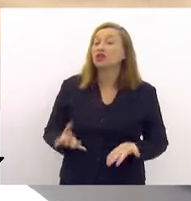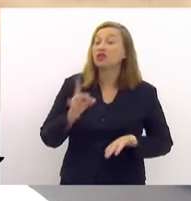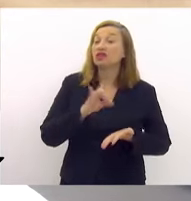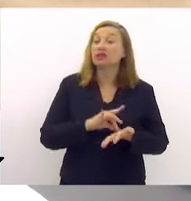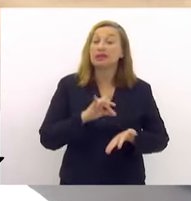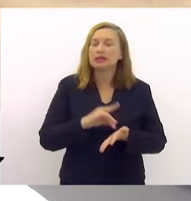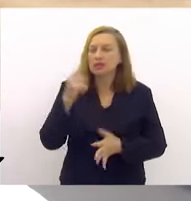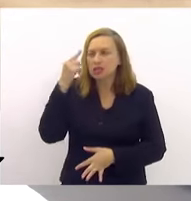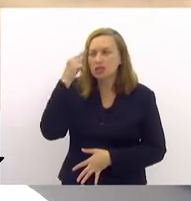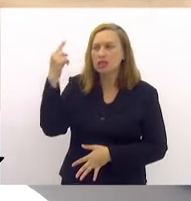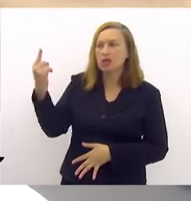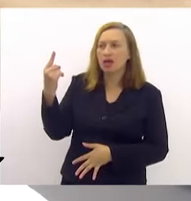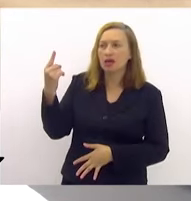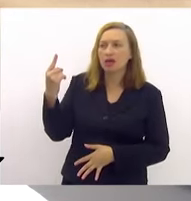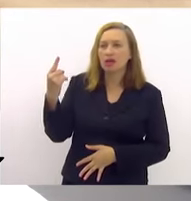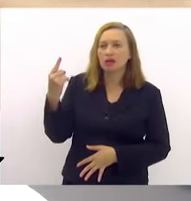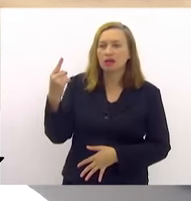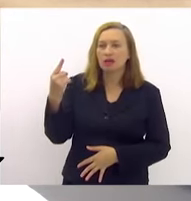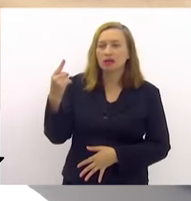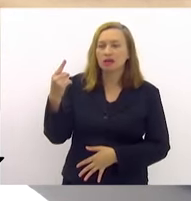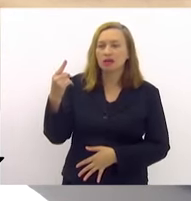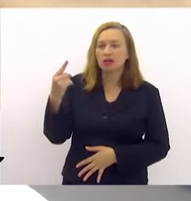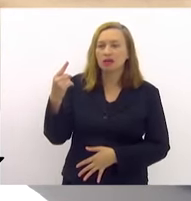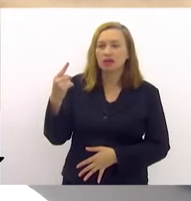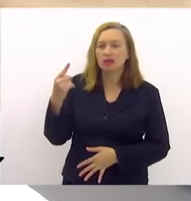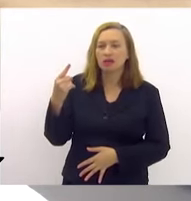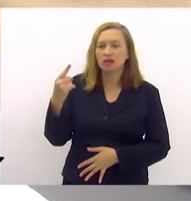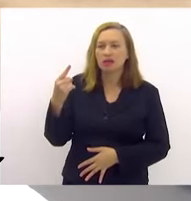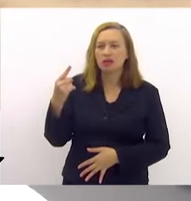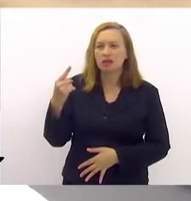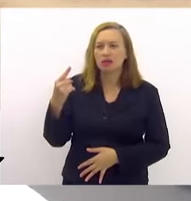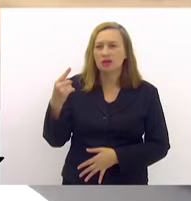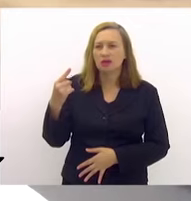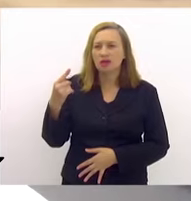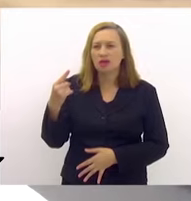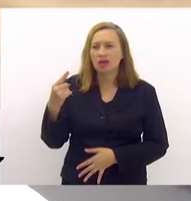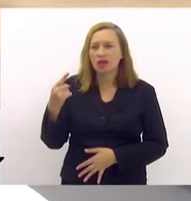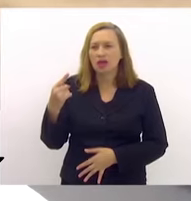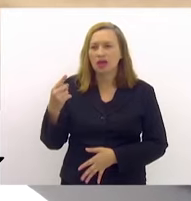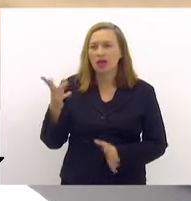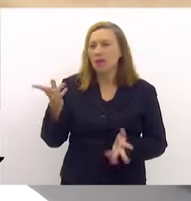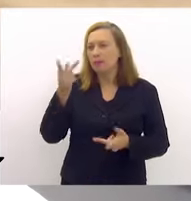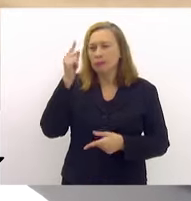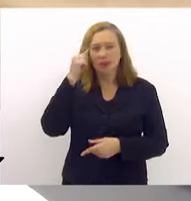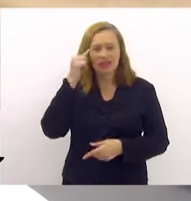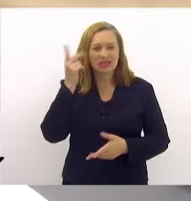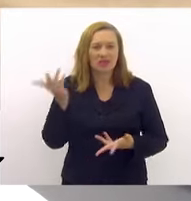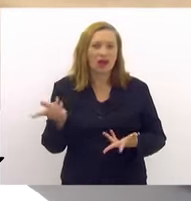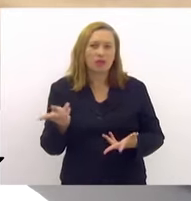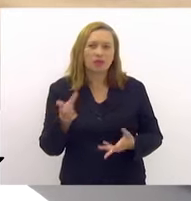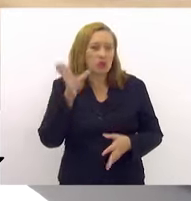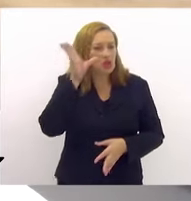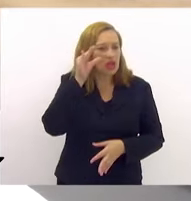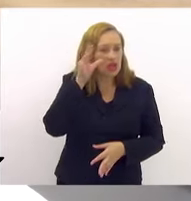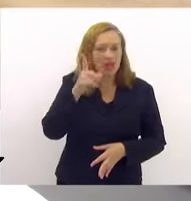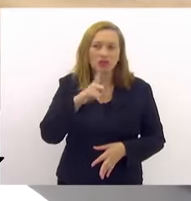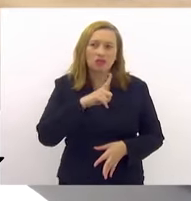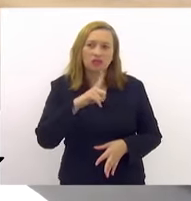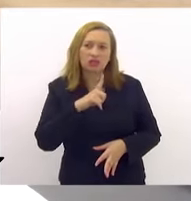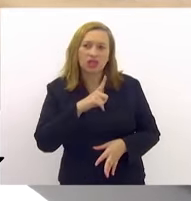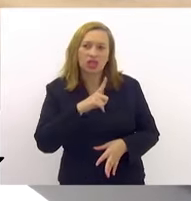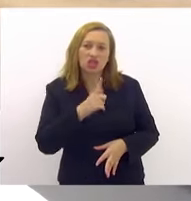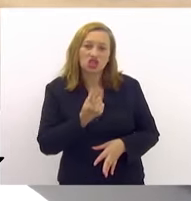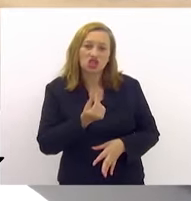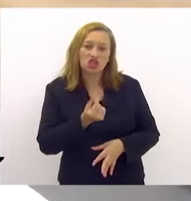ideia vai na contramão da coisa materialista de dizer que a pessoa só interessa enquanto está produtiva, não